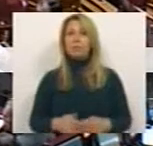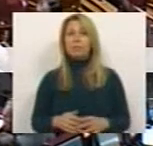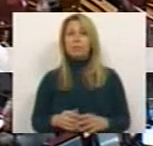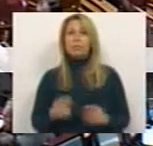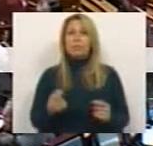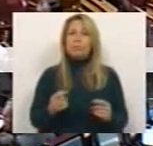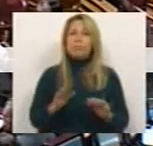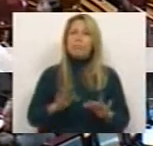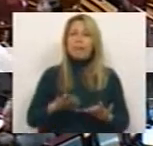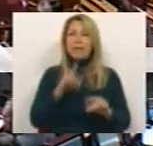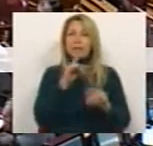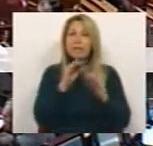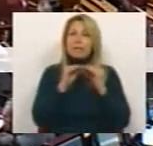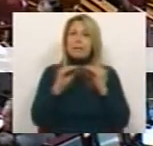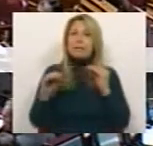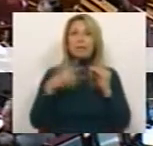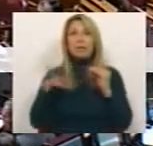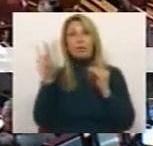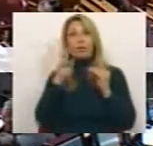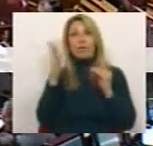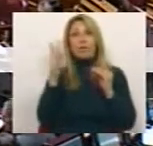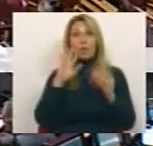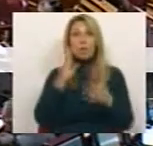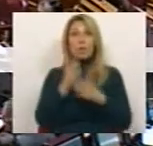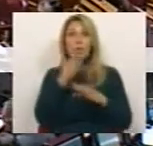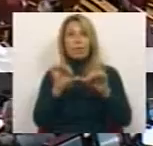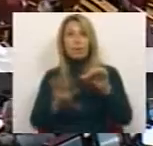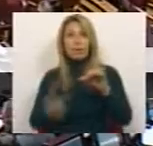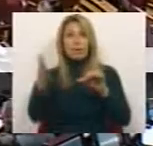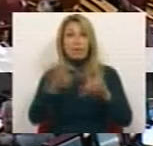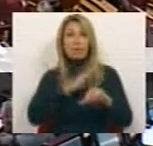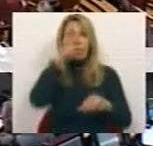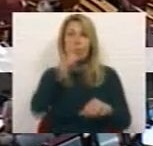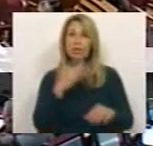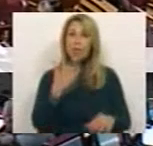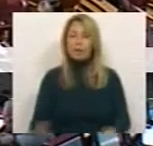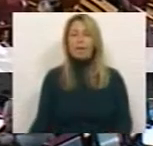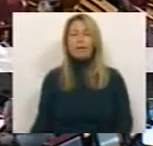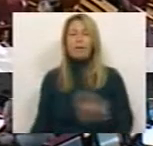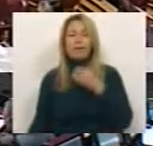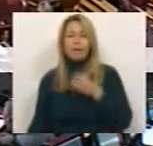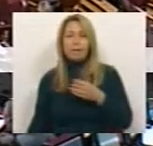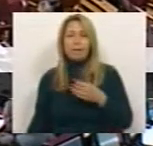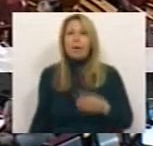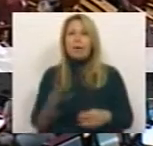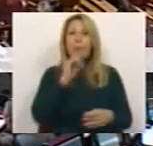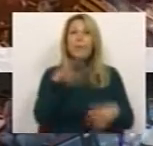permanecerem mais em silêncio para ouvirmos a última intervenção do Sr. Ministro. Muito obrigado. Pode continuar, faz